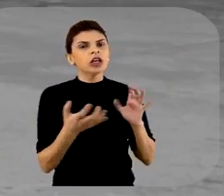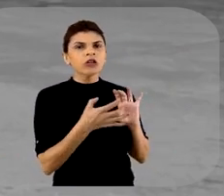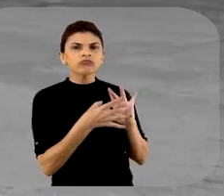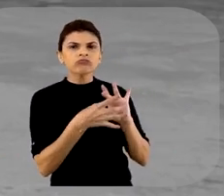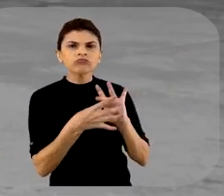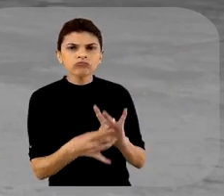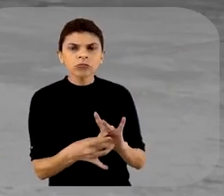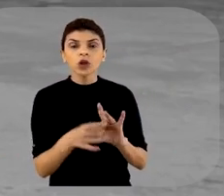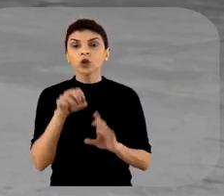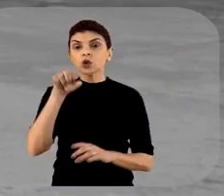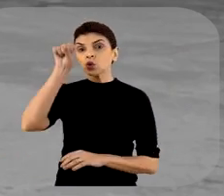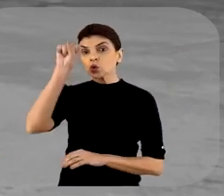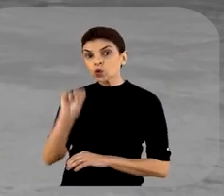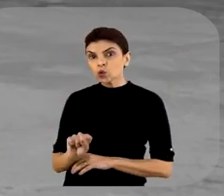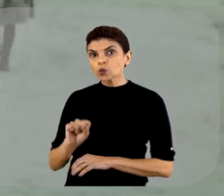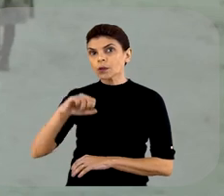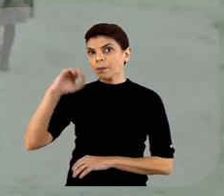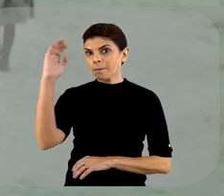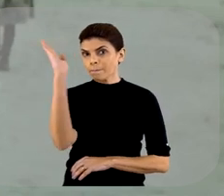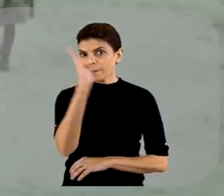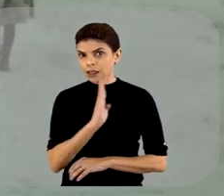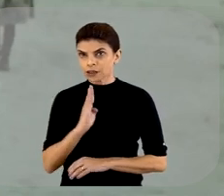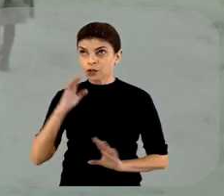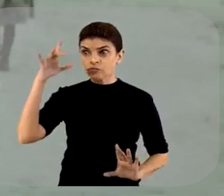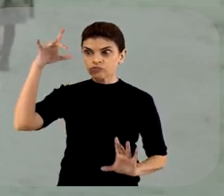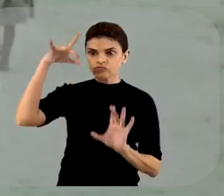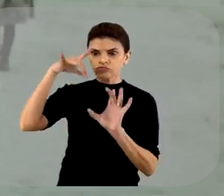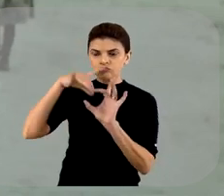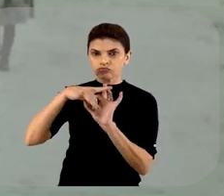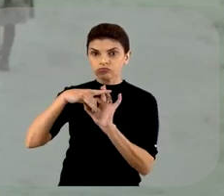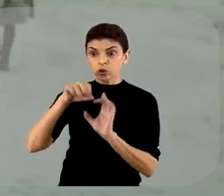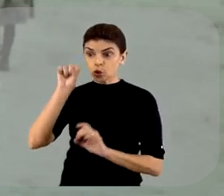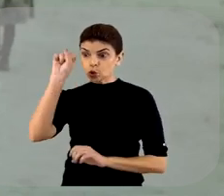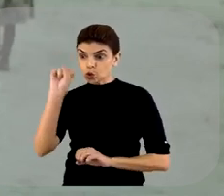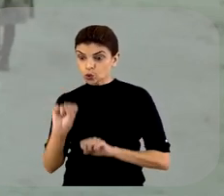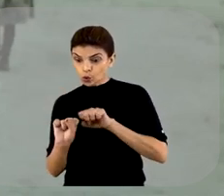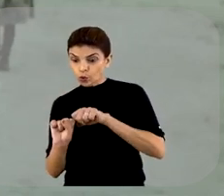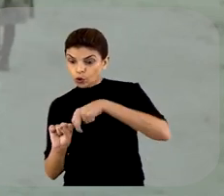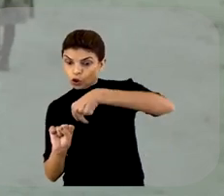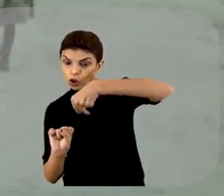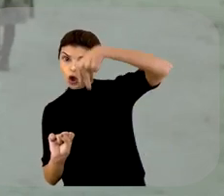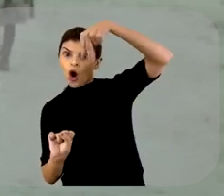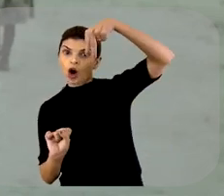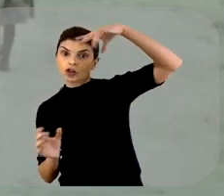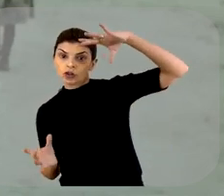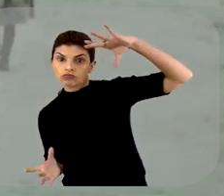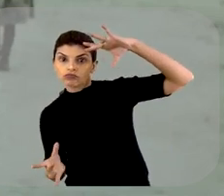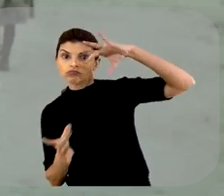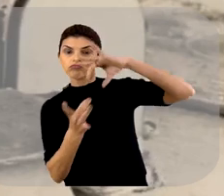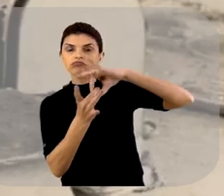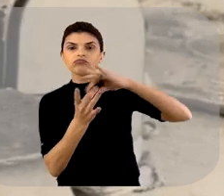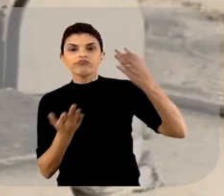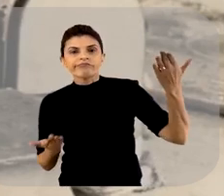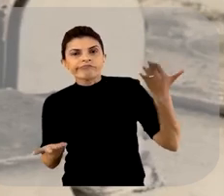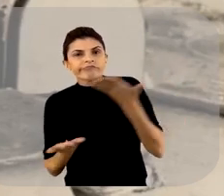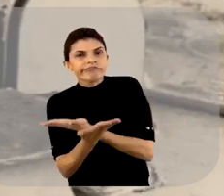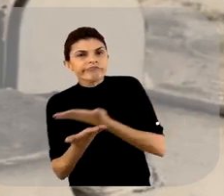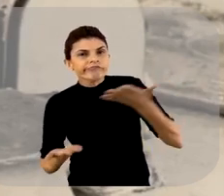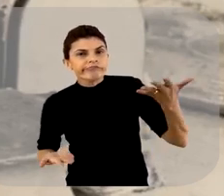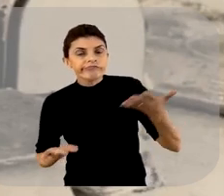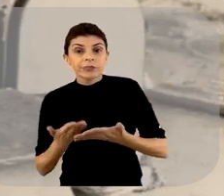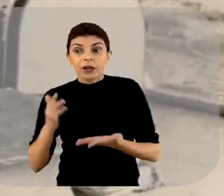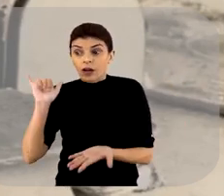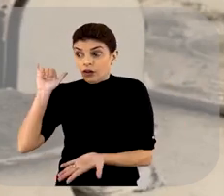o sul do Brasil ao norte, construindo pontos de apoio, bases, né, para que